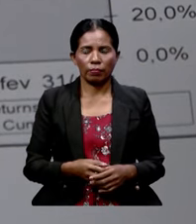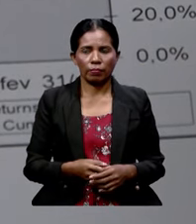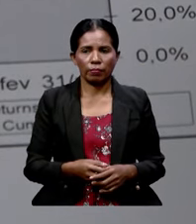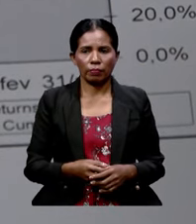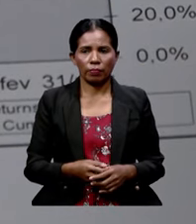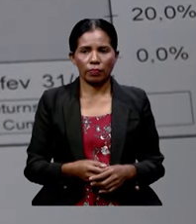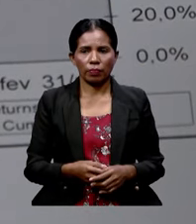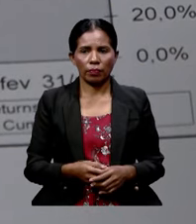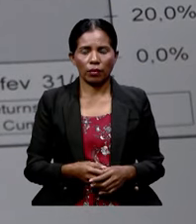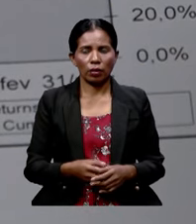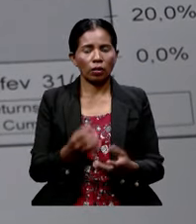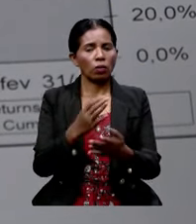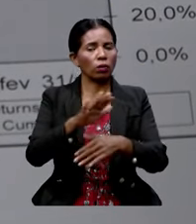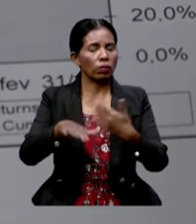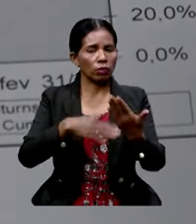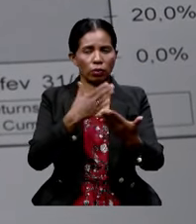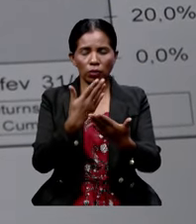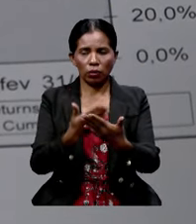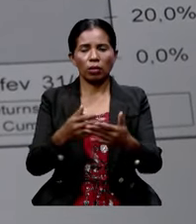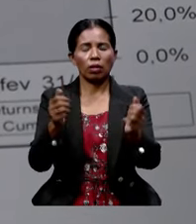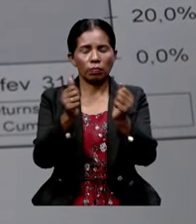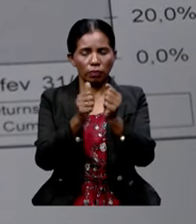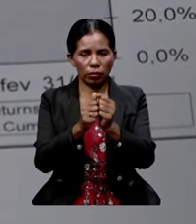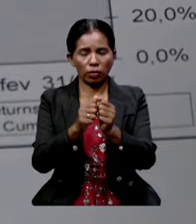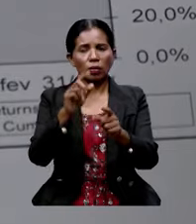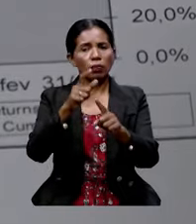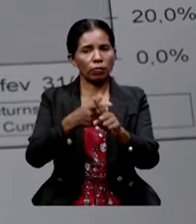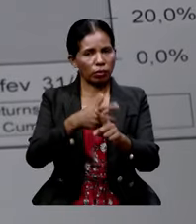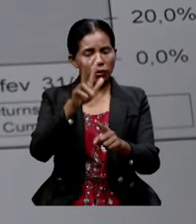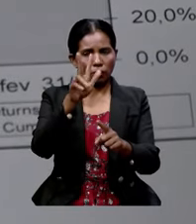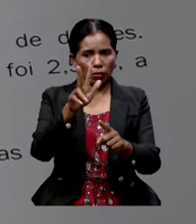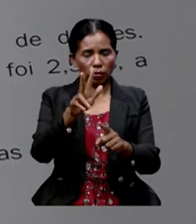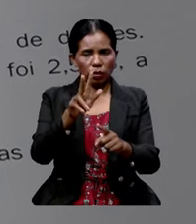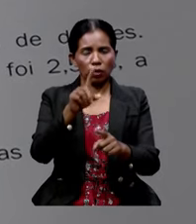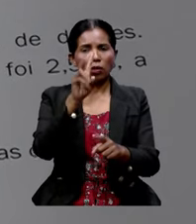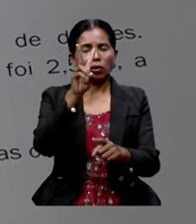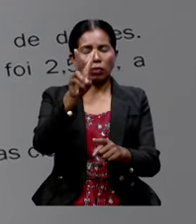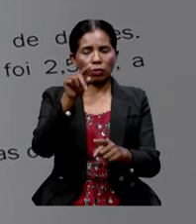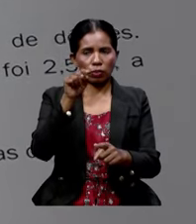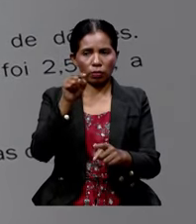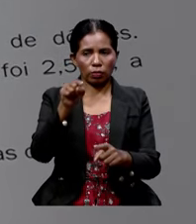e rendimento total portfólio fundo nian e trimestre nemaca